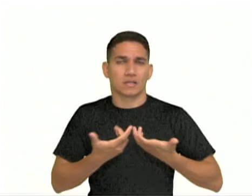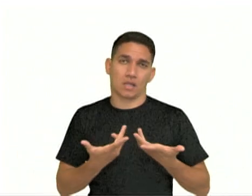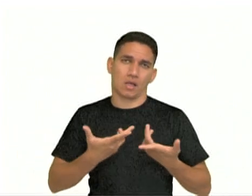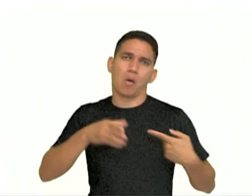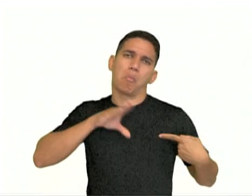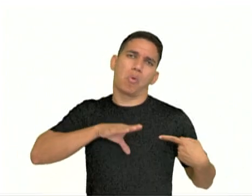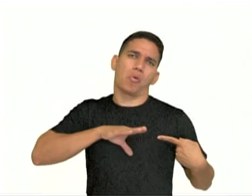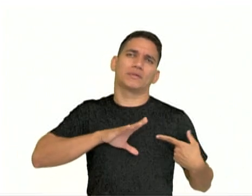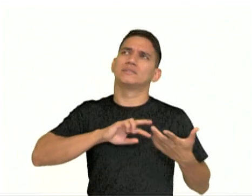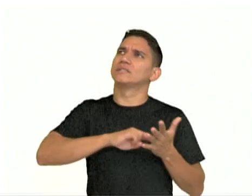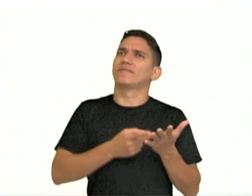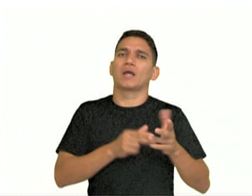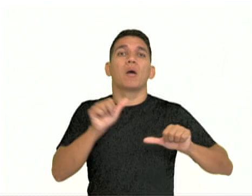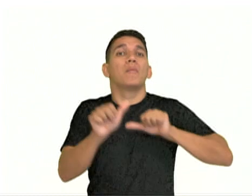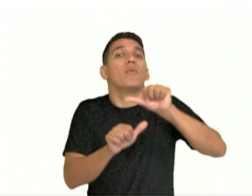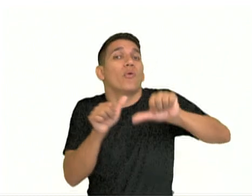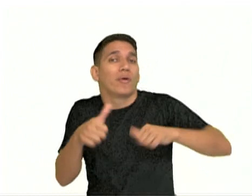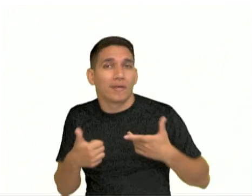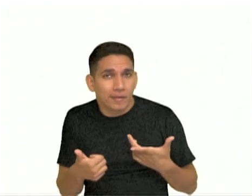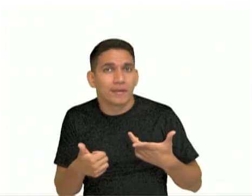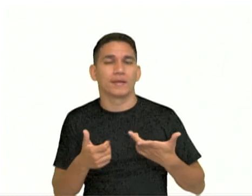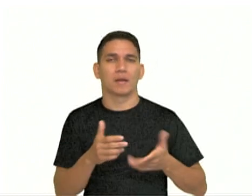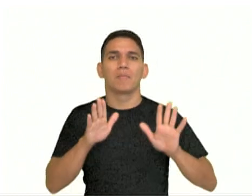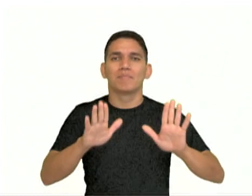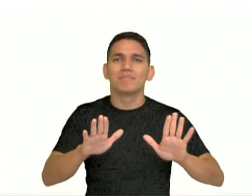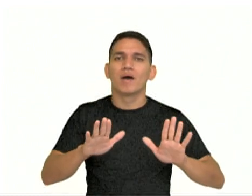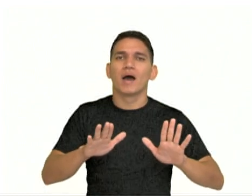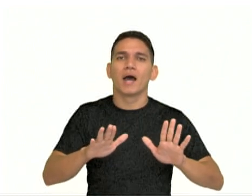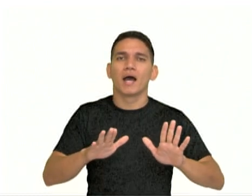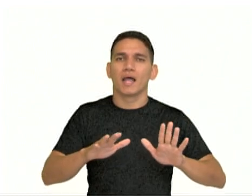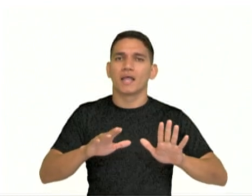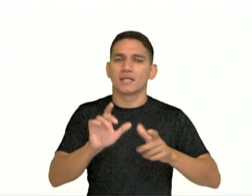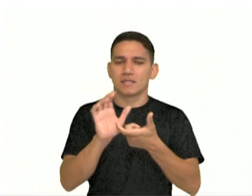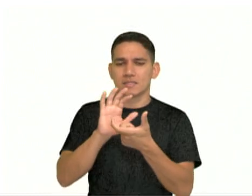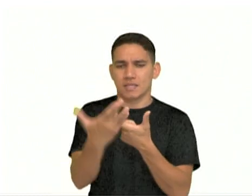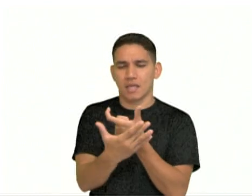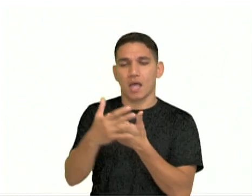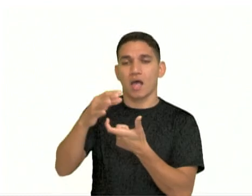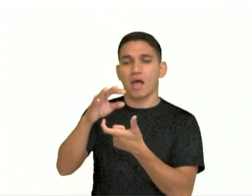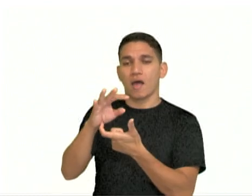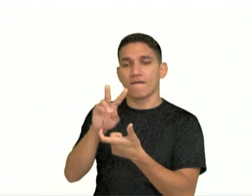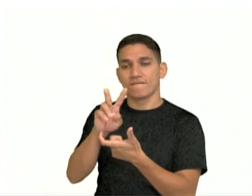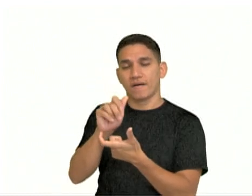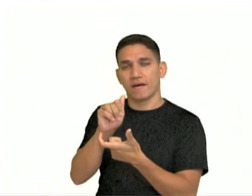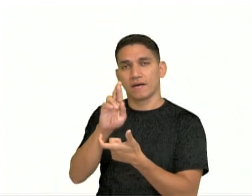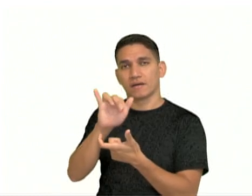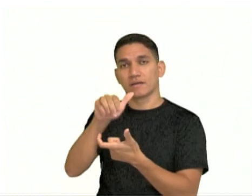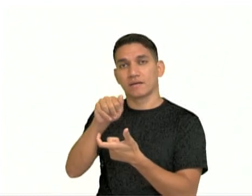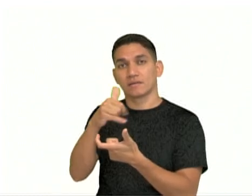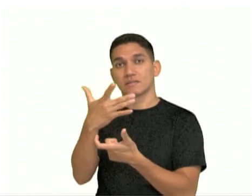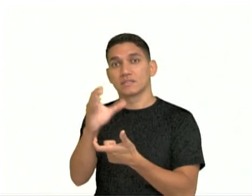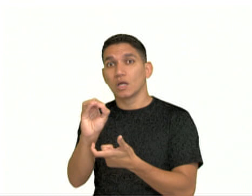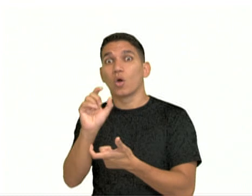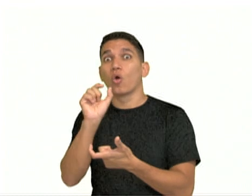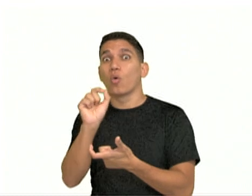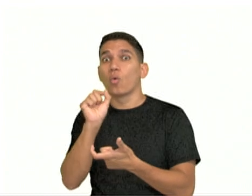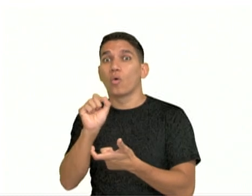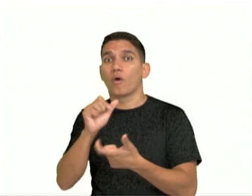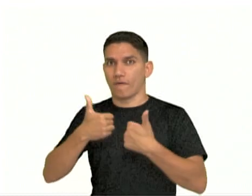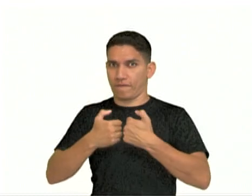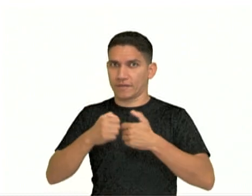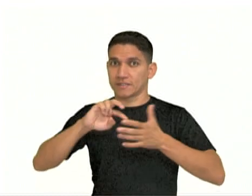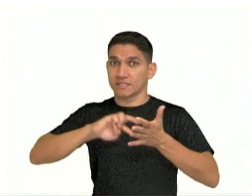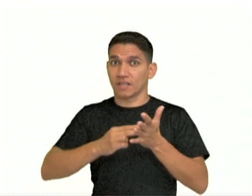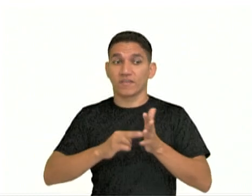pode falar que é uma mudança, estou mudando, mas o termo variação em física aqui ele assume um papel de diferença, ou seja,